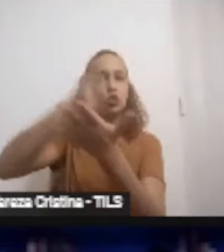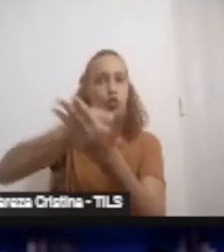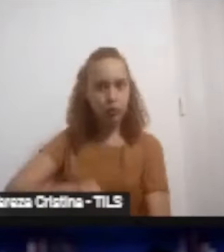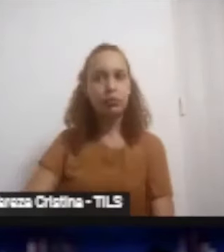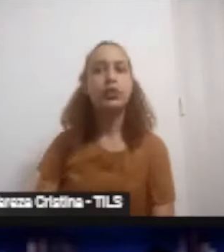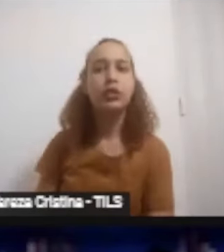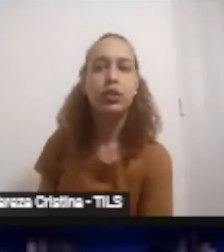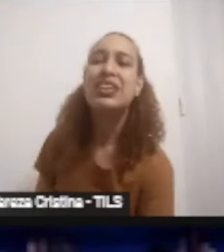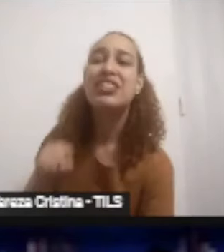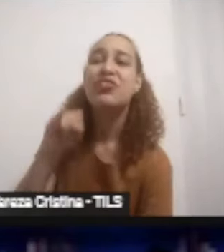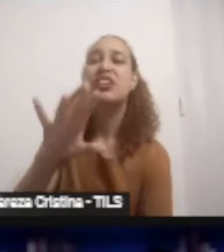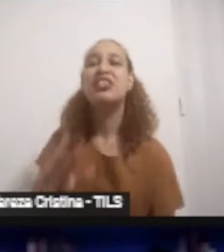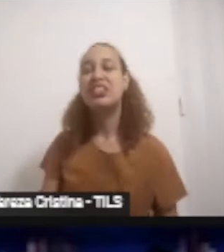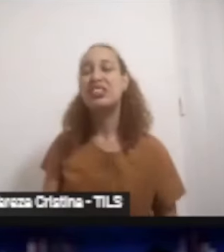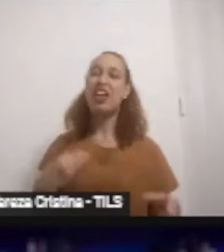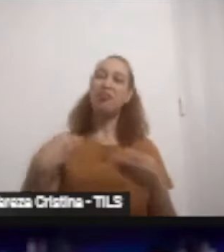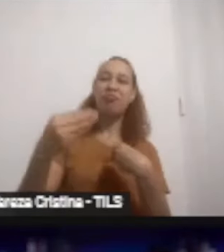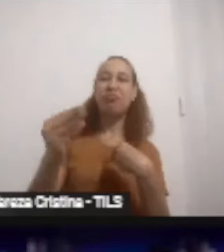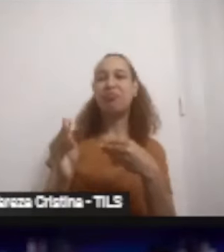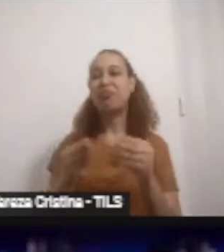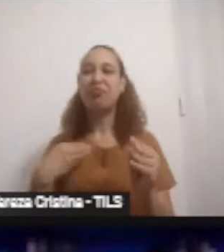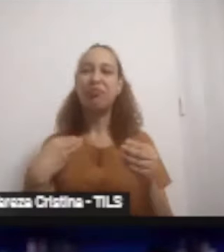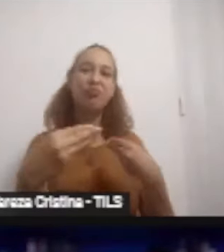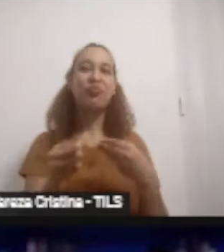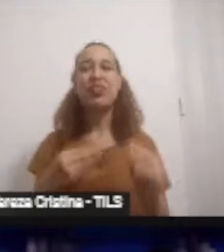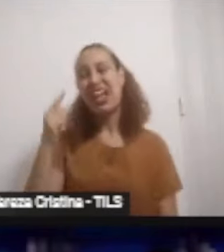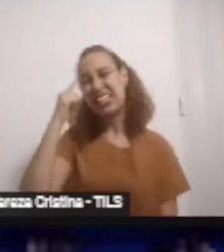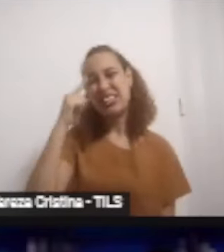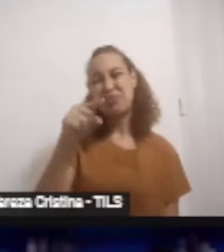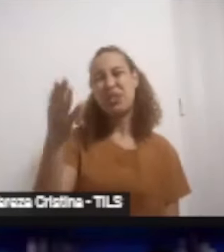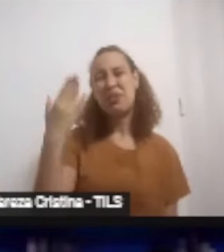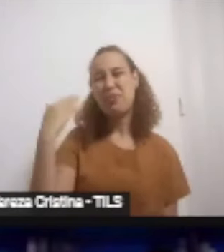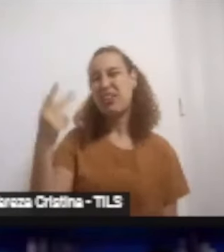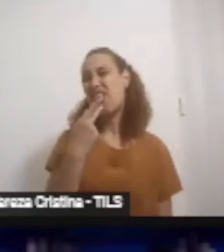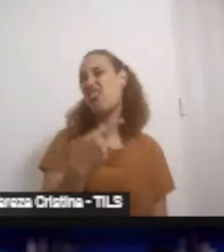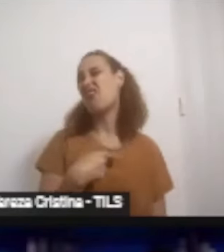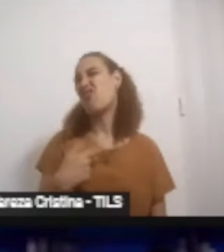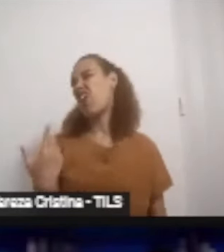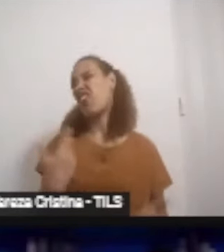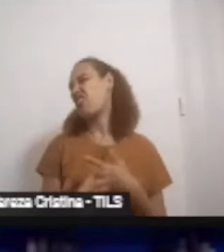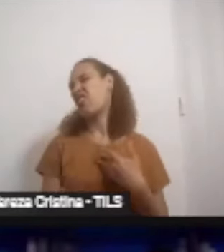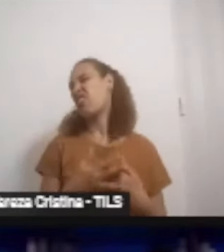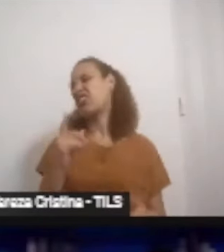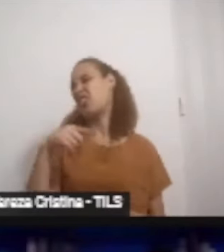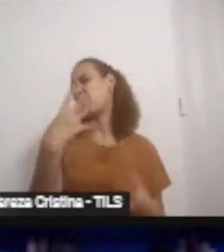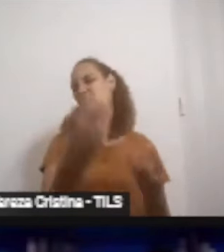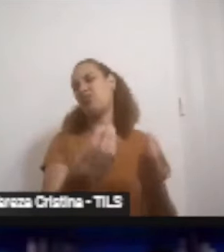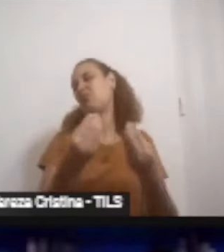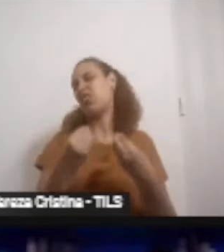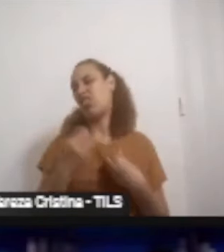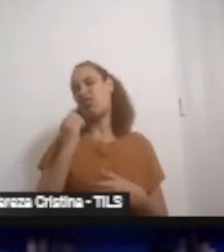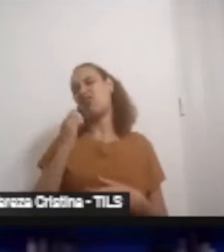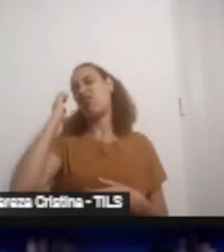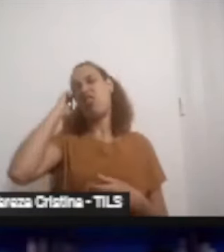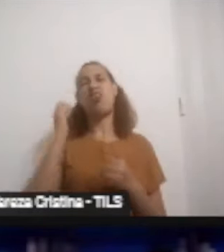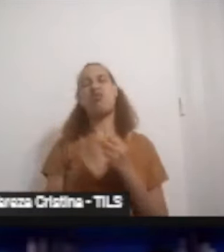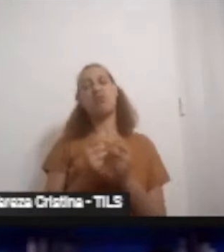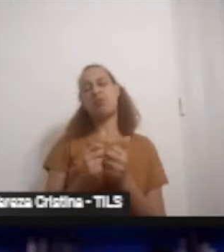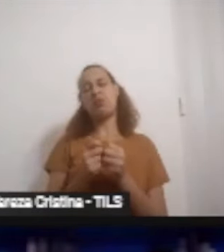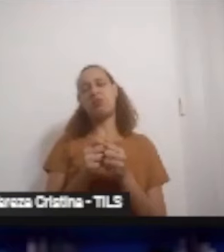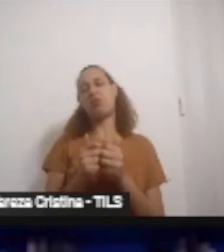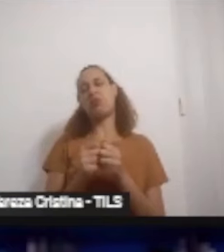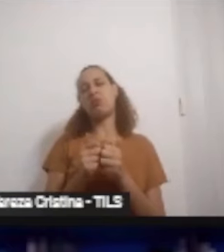fica flexibilizando, ah, não, mas semana passada minha mãe falou também que eu não ia usar, no fim ela estava cansada, deu o celular e eu usei. Então, ah,